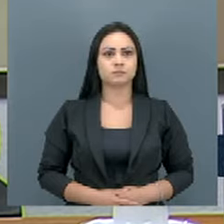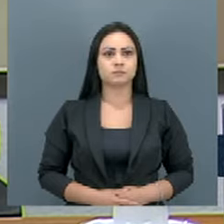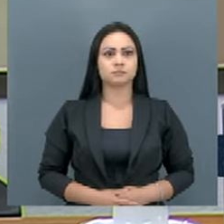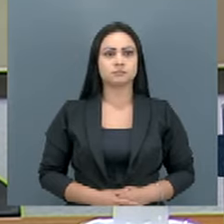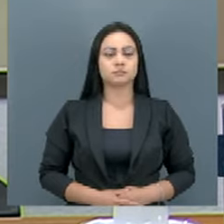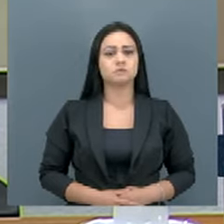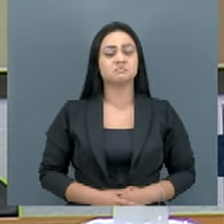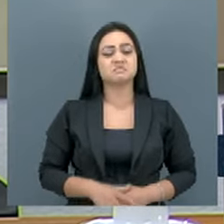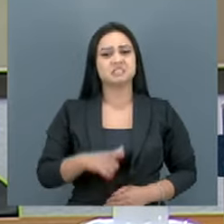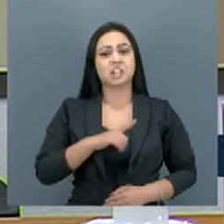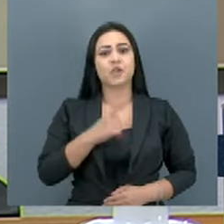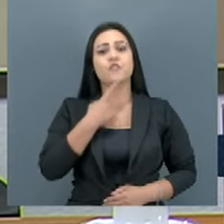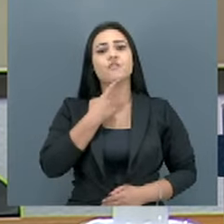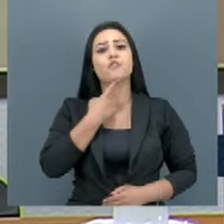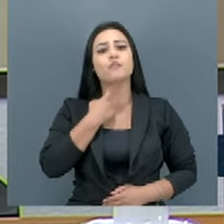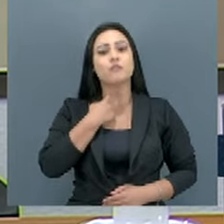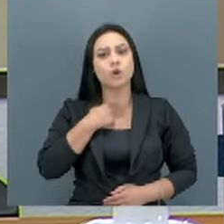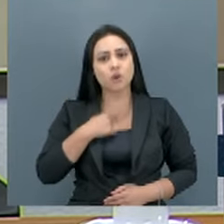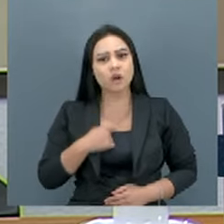interessados